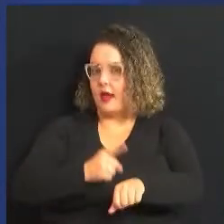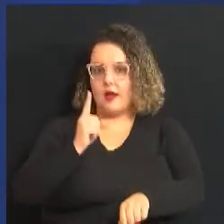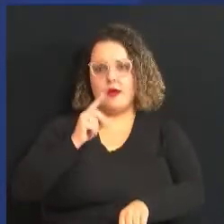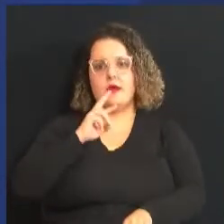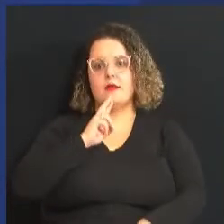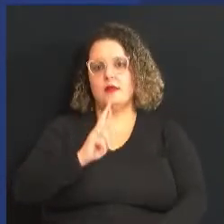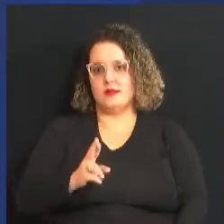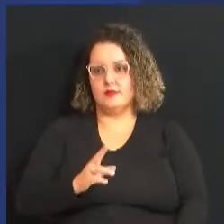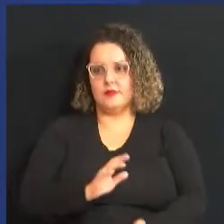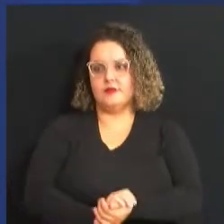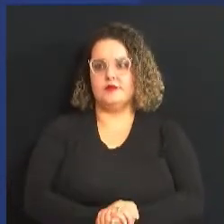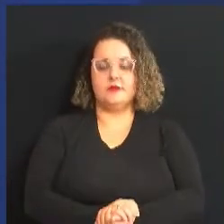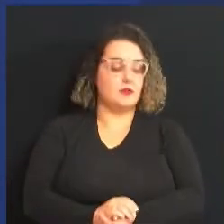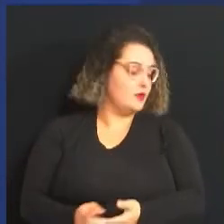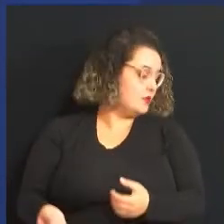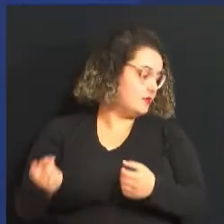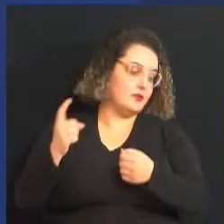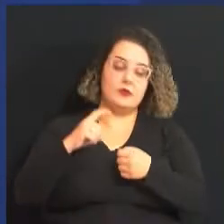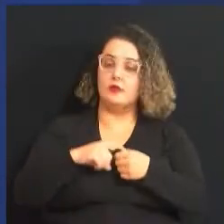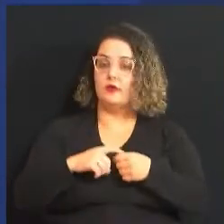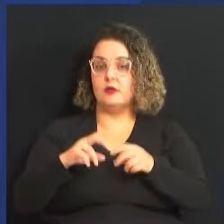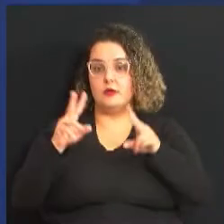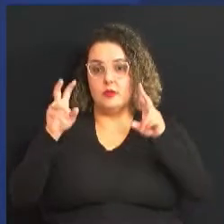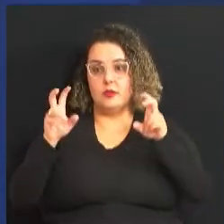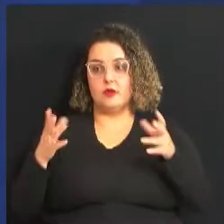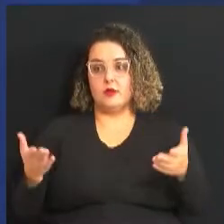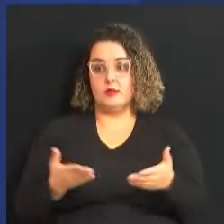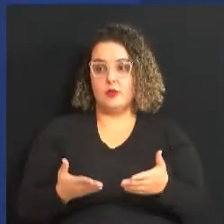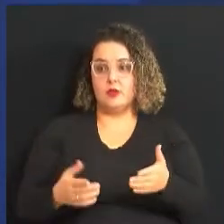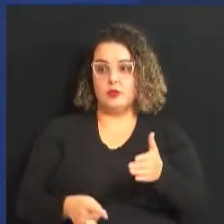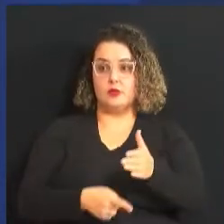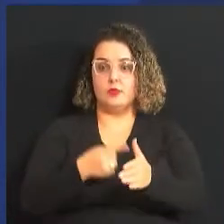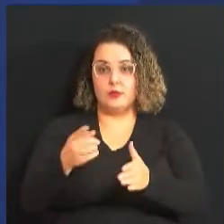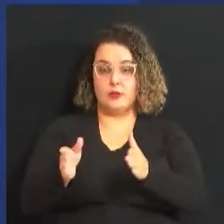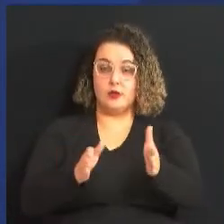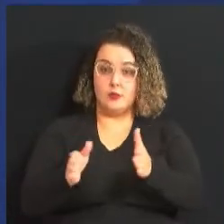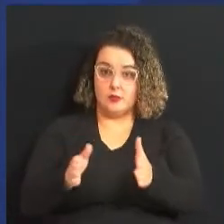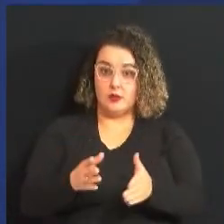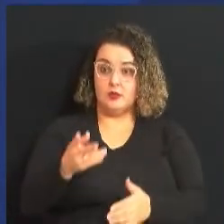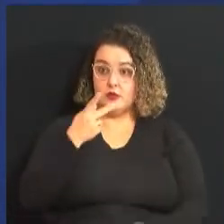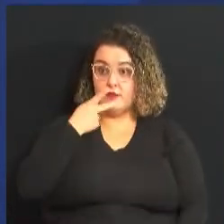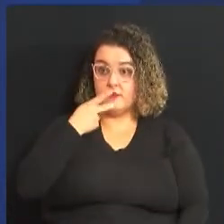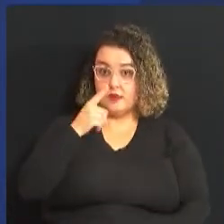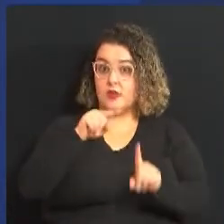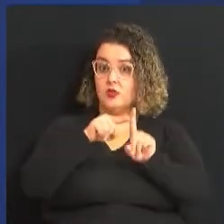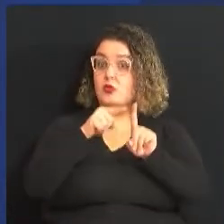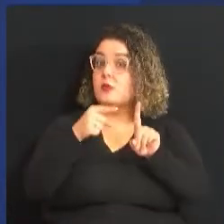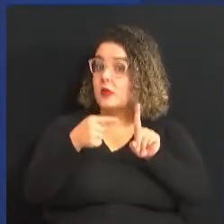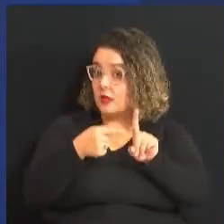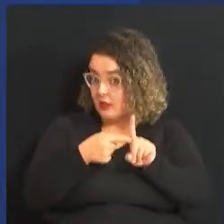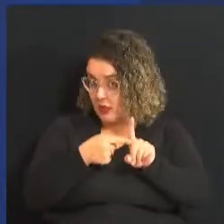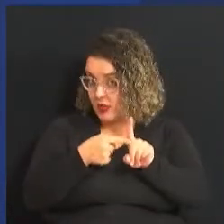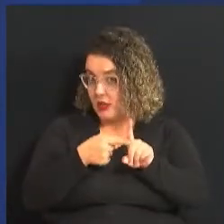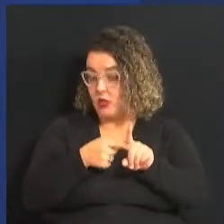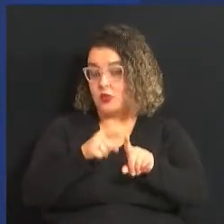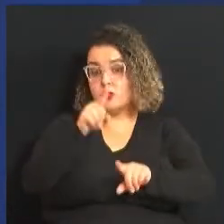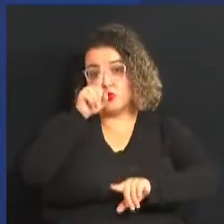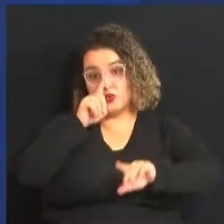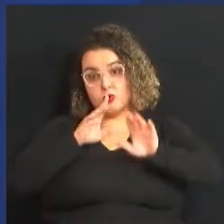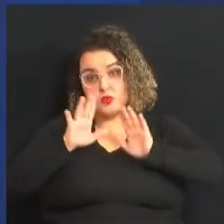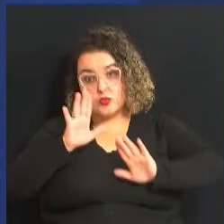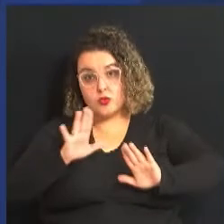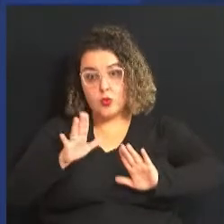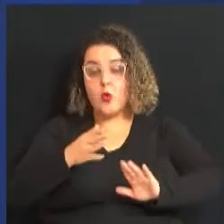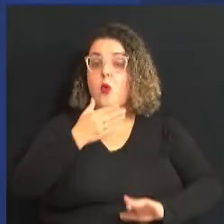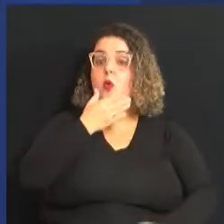responde. Agora voltando ao tema de hoje, no primeiro bloco a gente falou um pouquinho sobre gravidez. Os cuidados que o homem